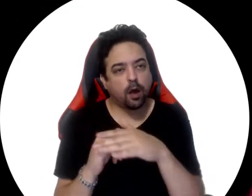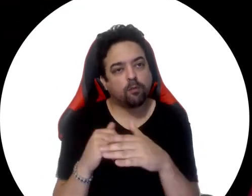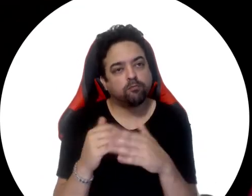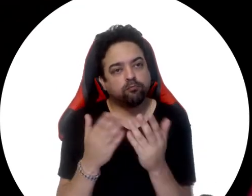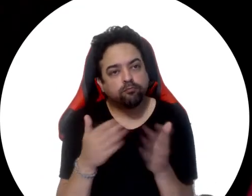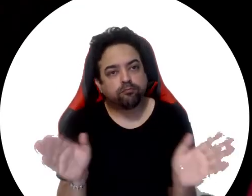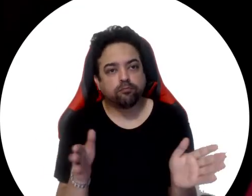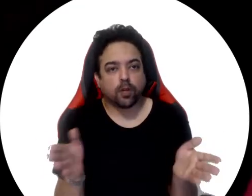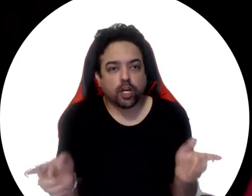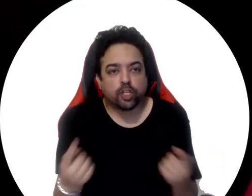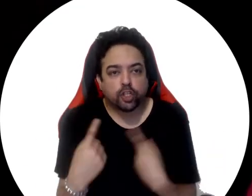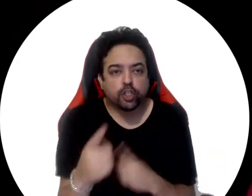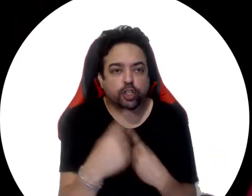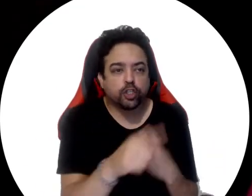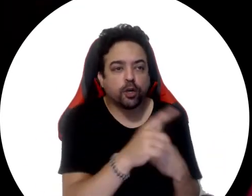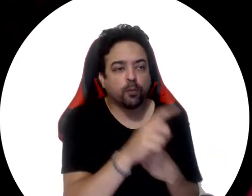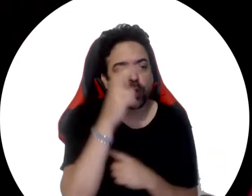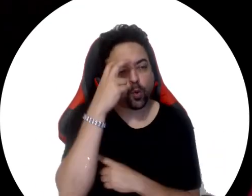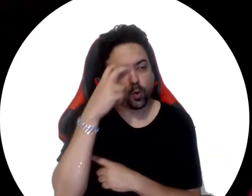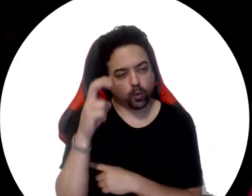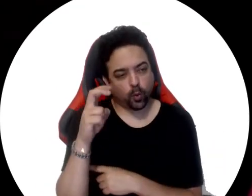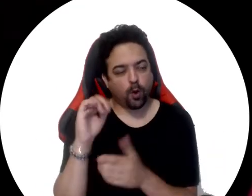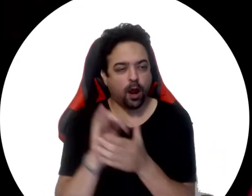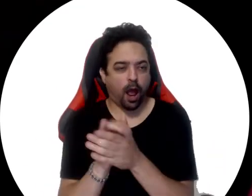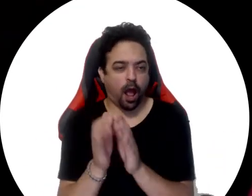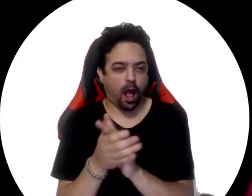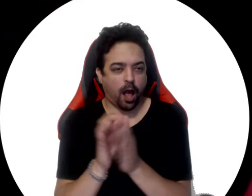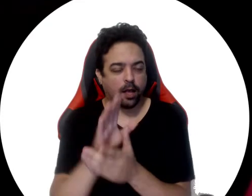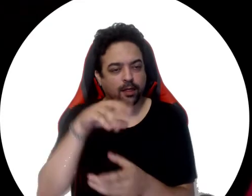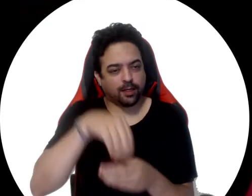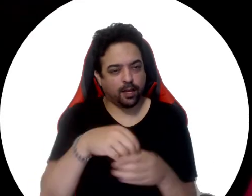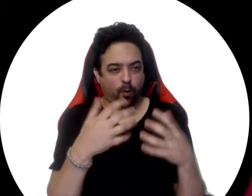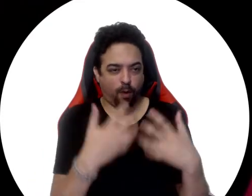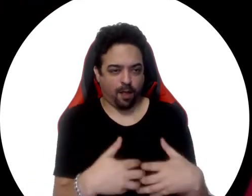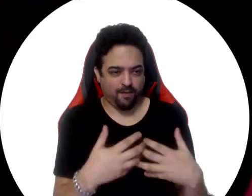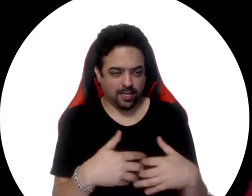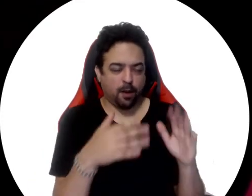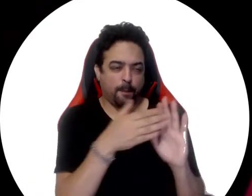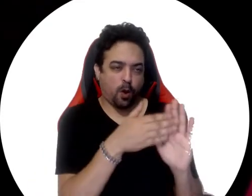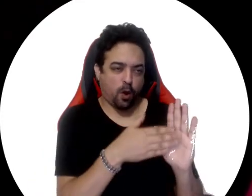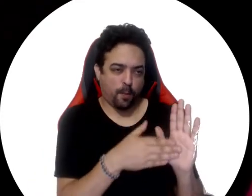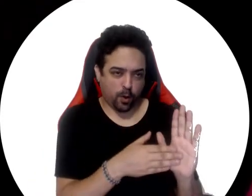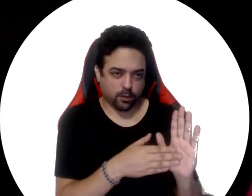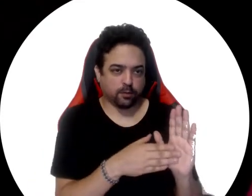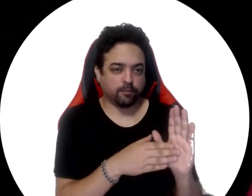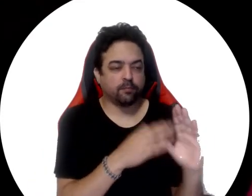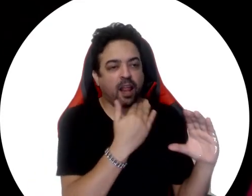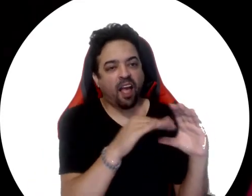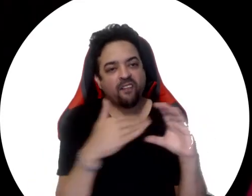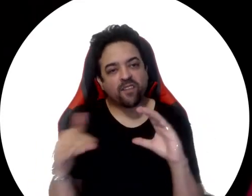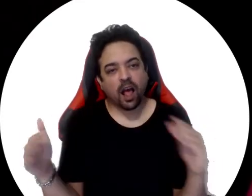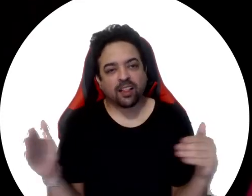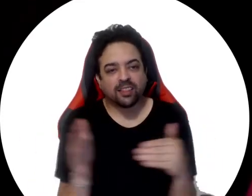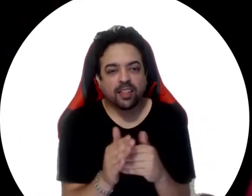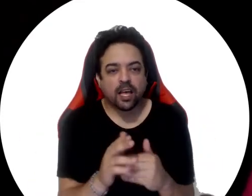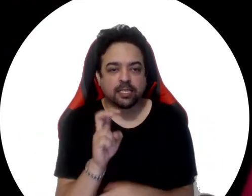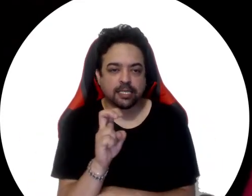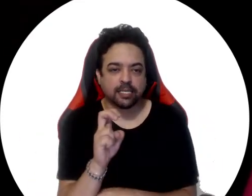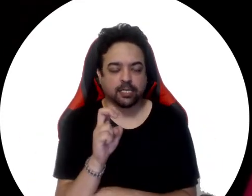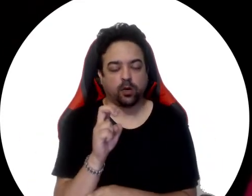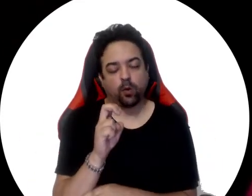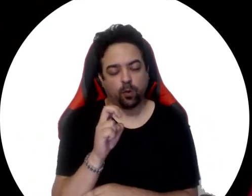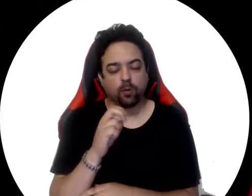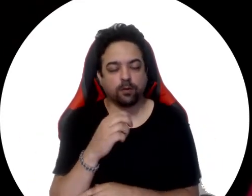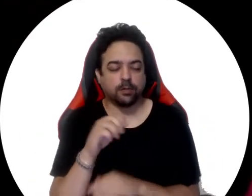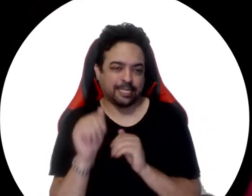iniciativa ampla e permanente de estímulo à cultura e à arte dentro do IFCE. As propostas devem ser enviadas até o dia